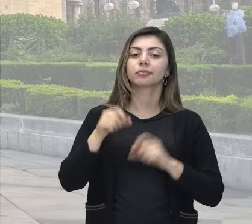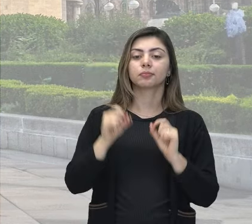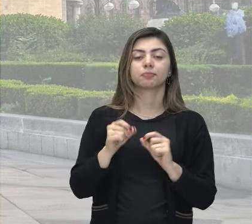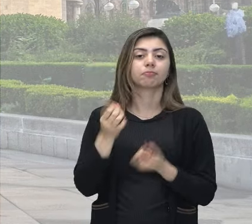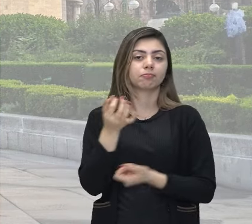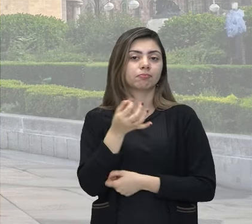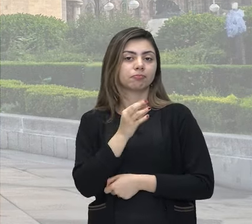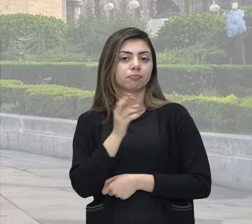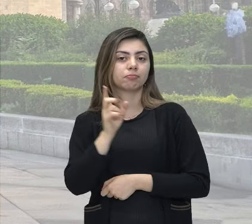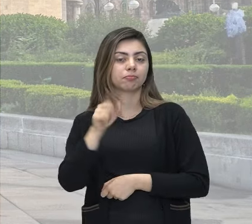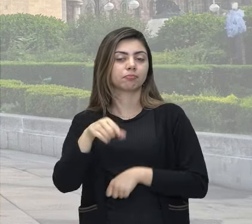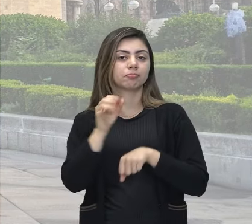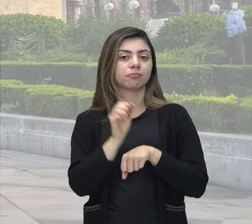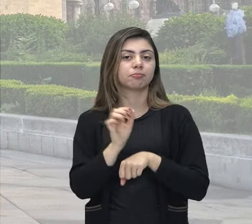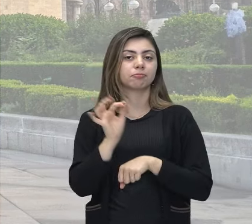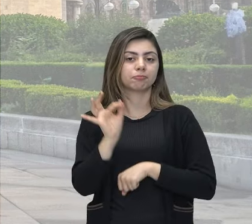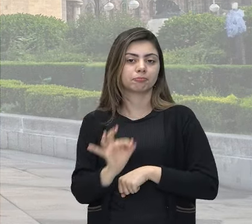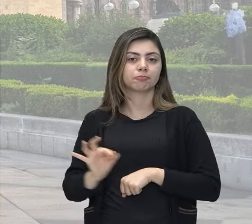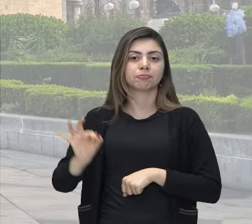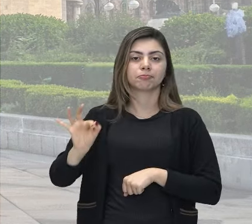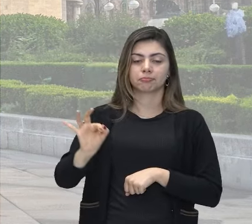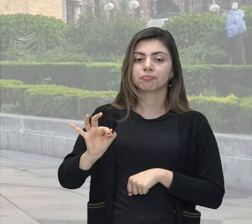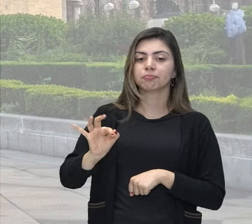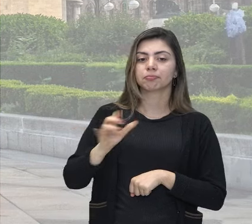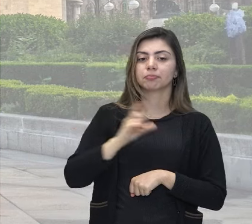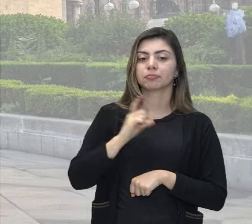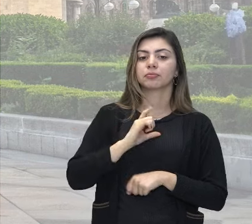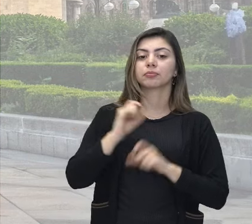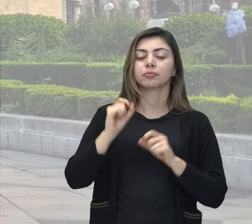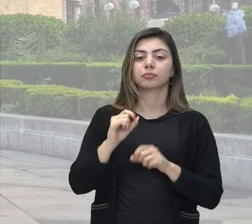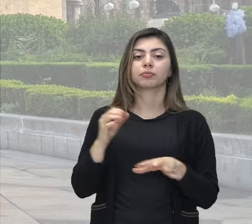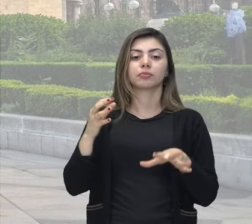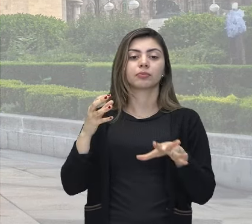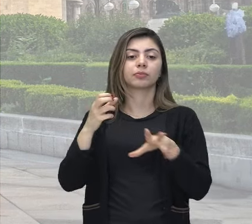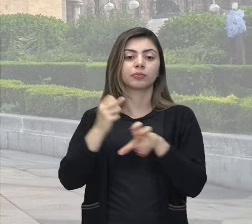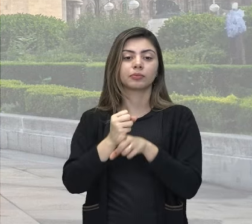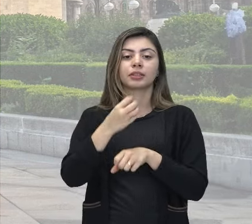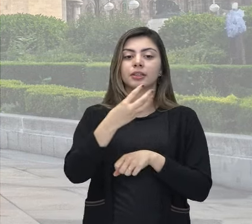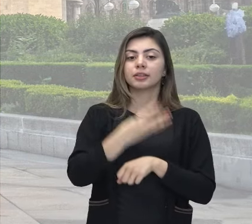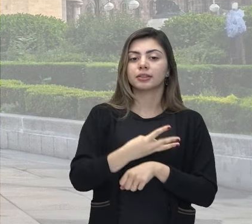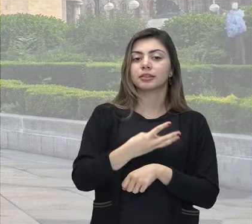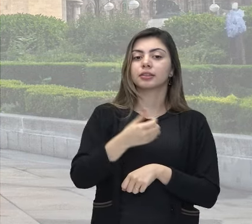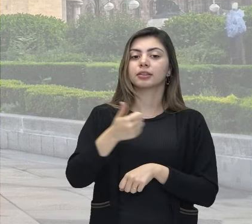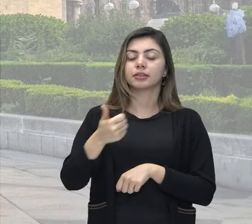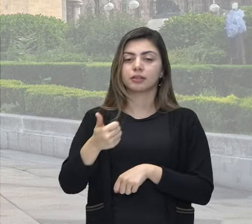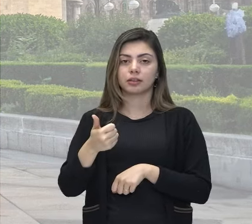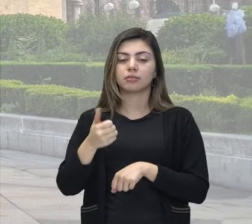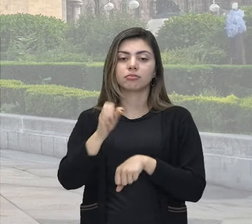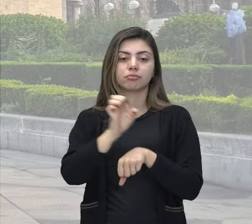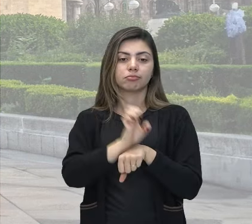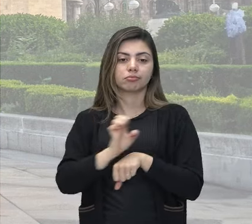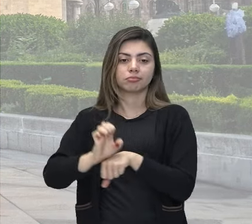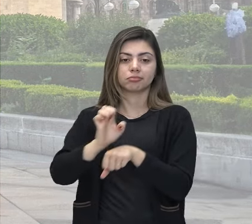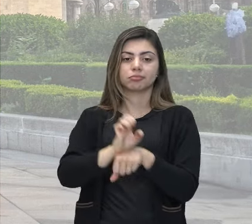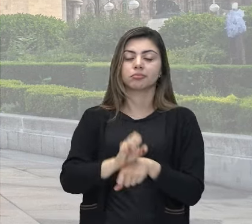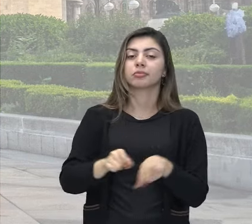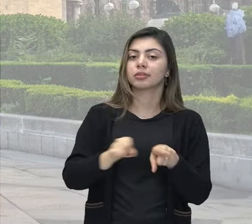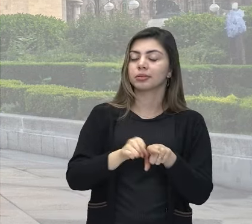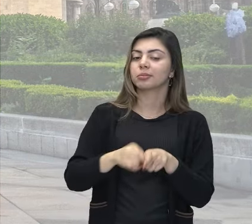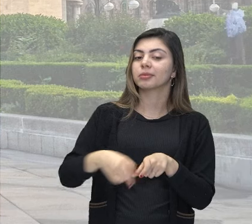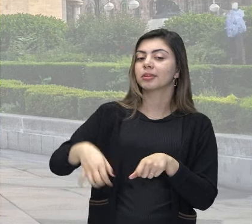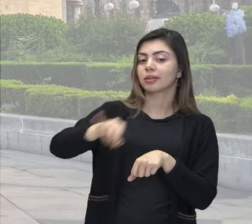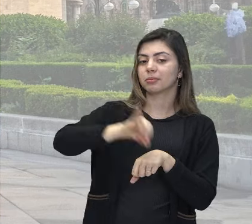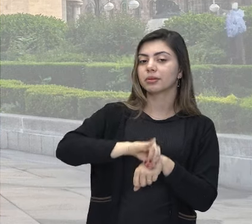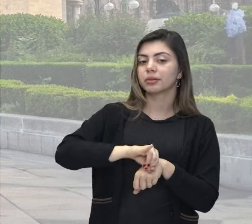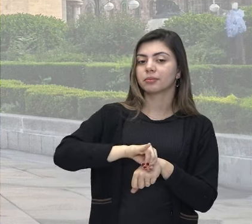federação composta por 31 estados, tá? E mais a sua capital,